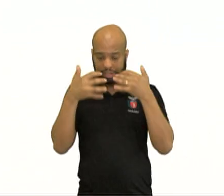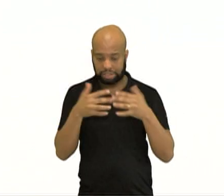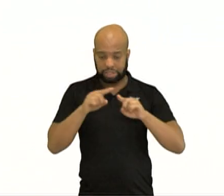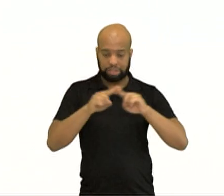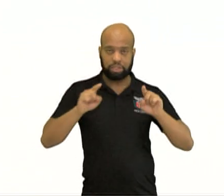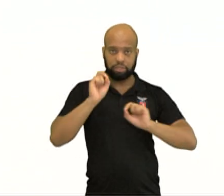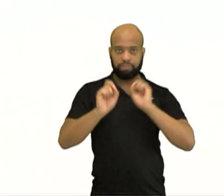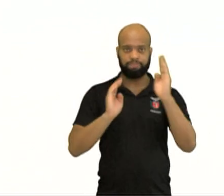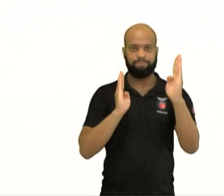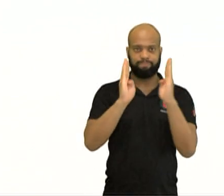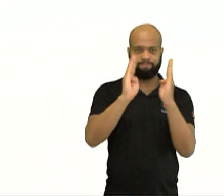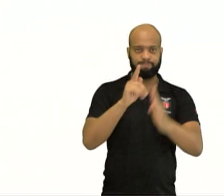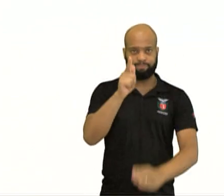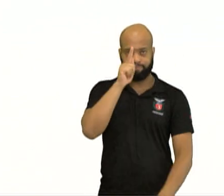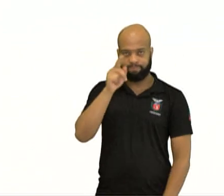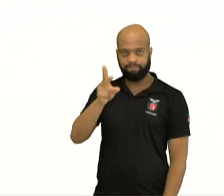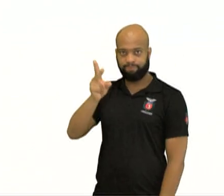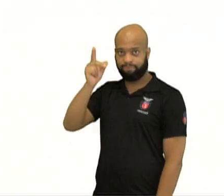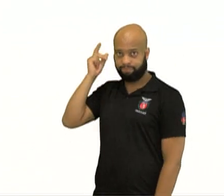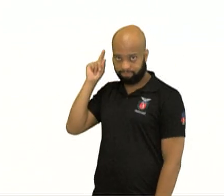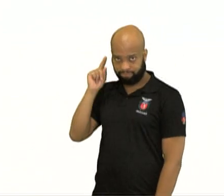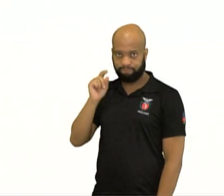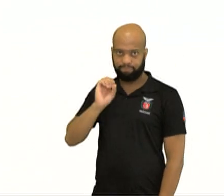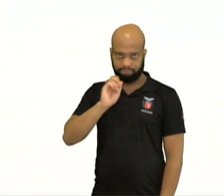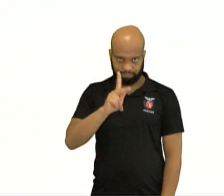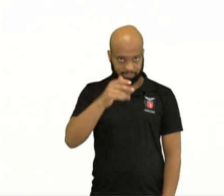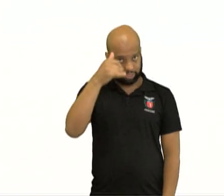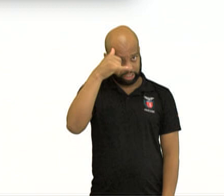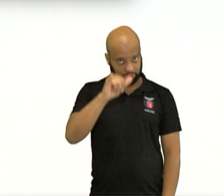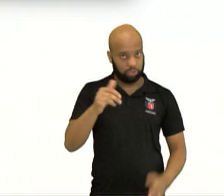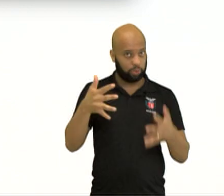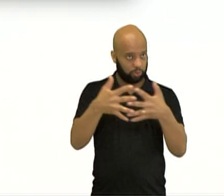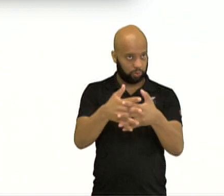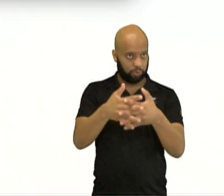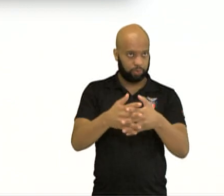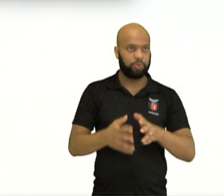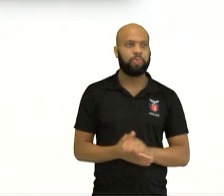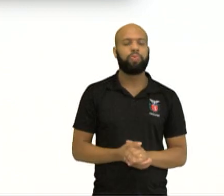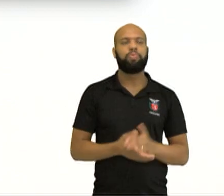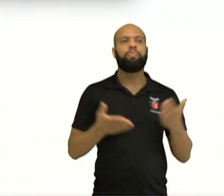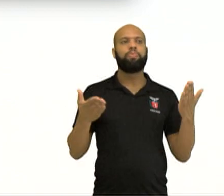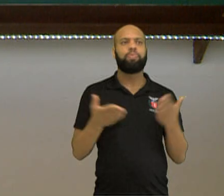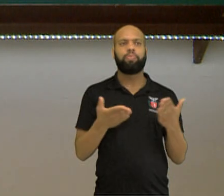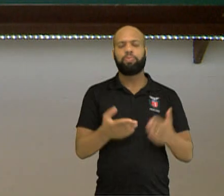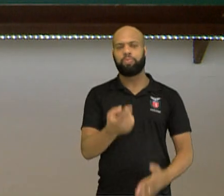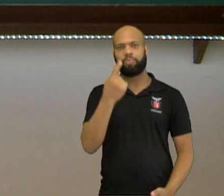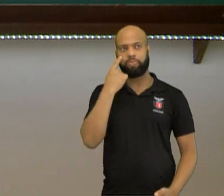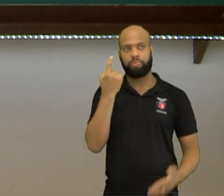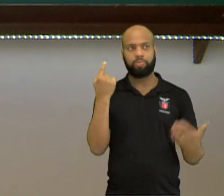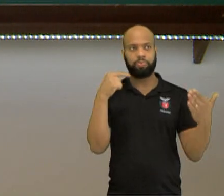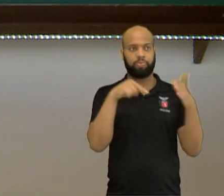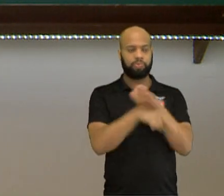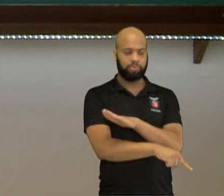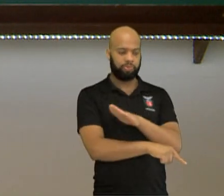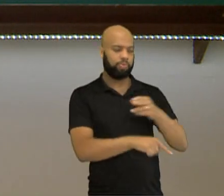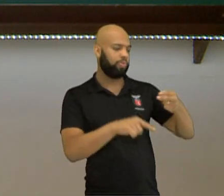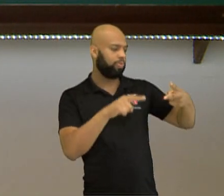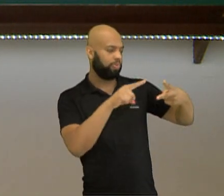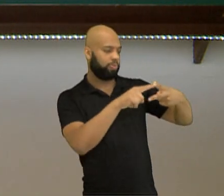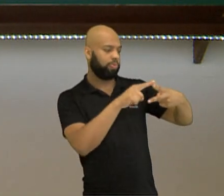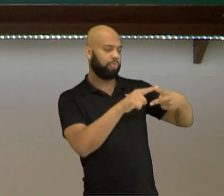Grécia Antiga, ok? Só para não ficar dúvidas. Bom, então vamos